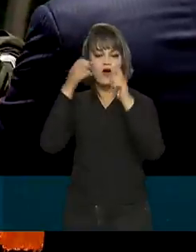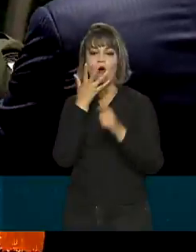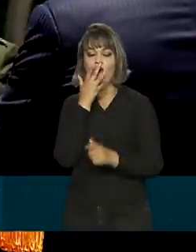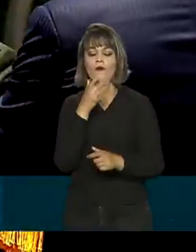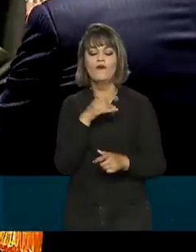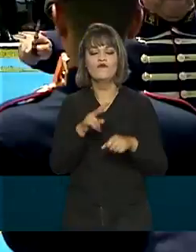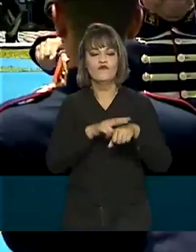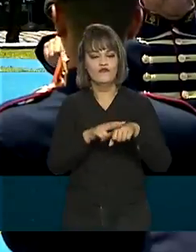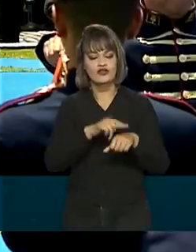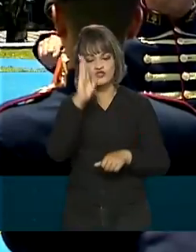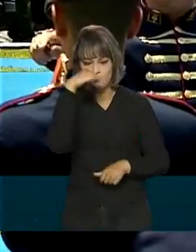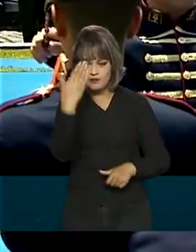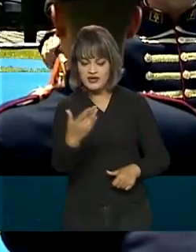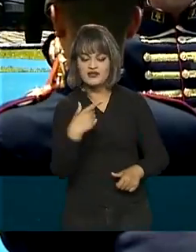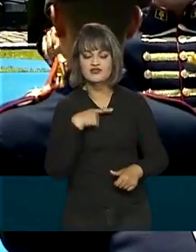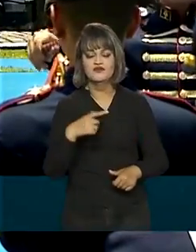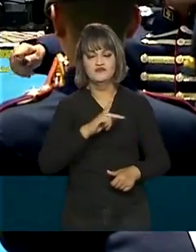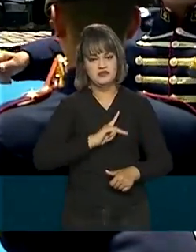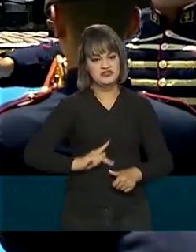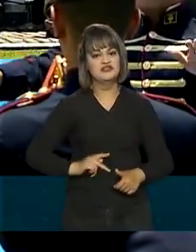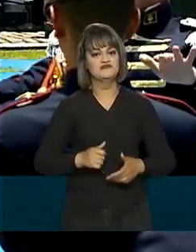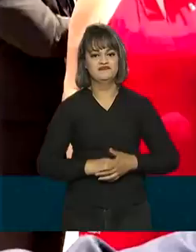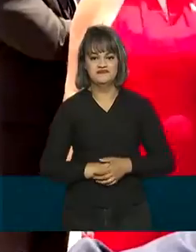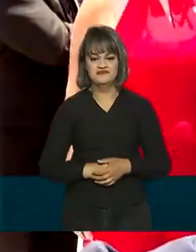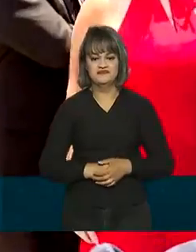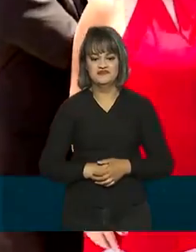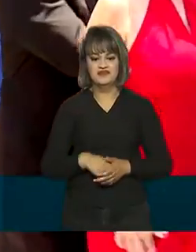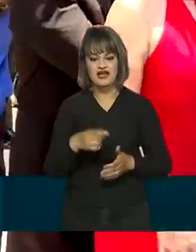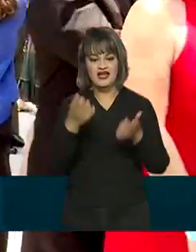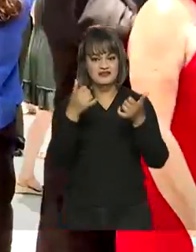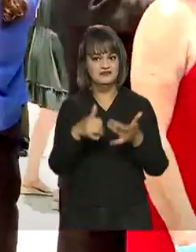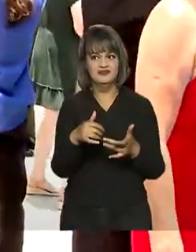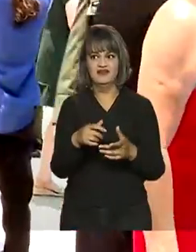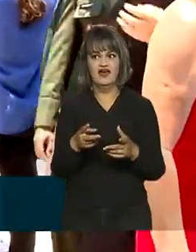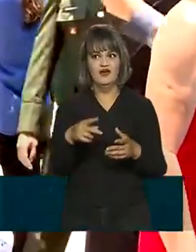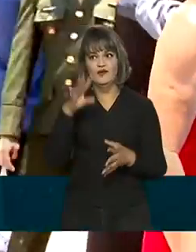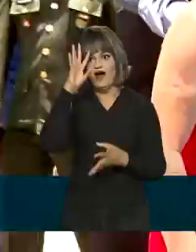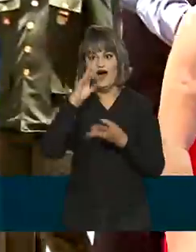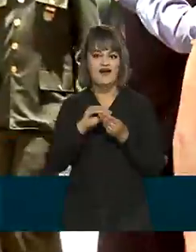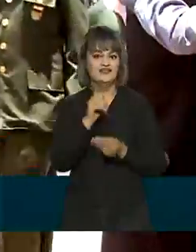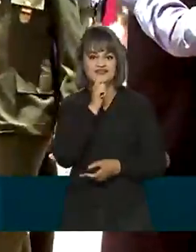e foi homenageada pelo presidente Jair Bolsonaro. Ainda não caiu a ficha.